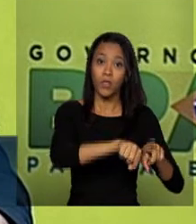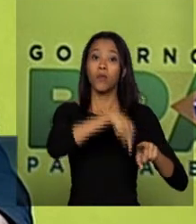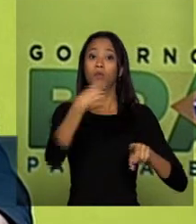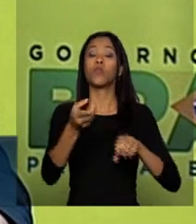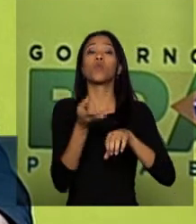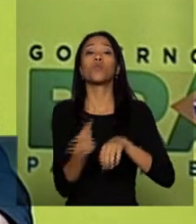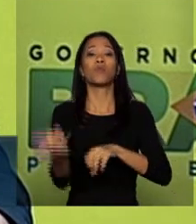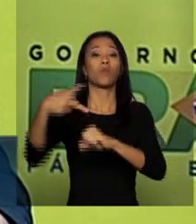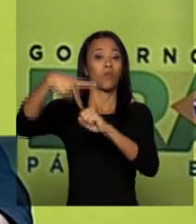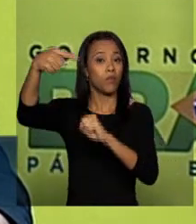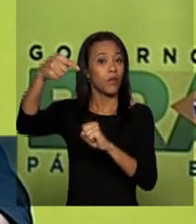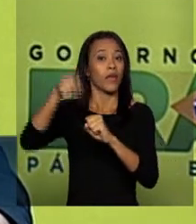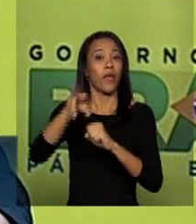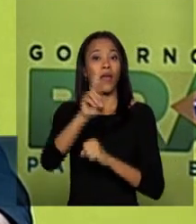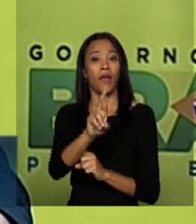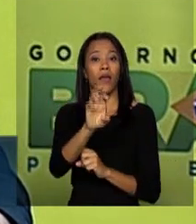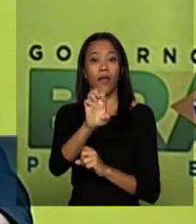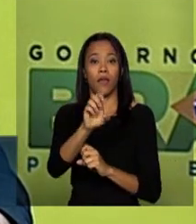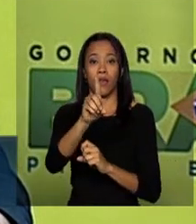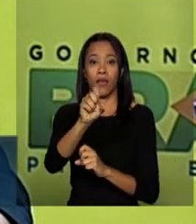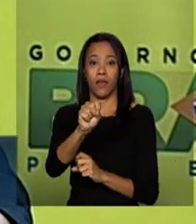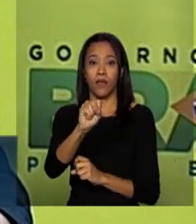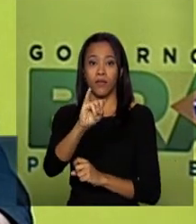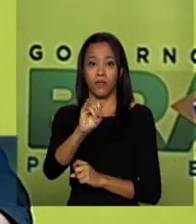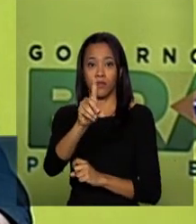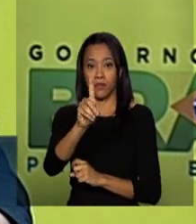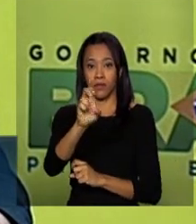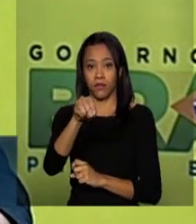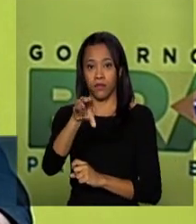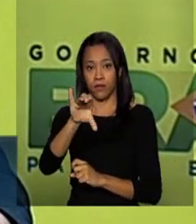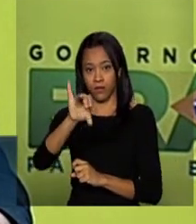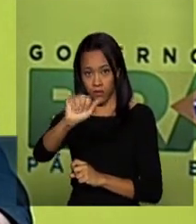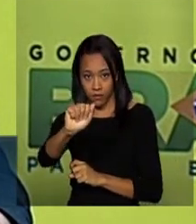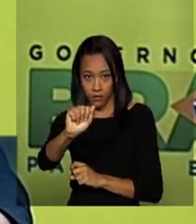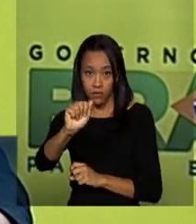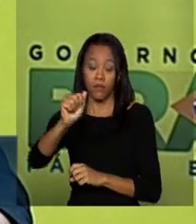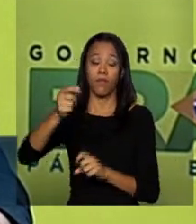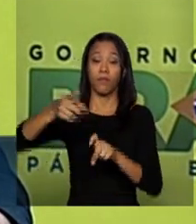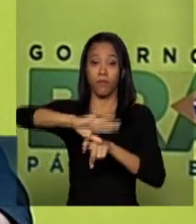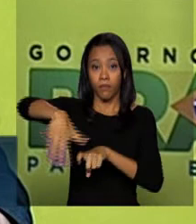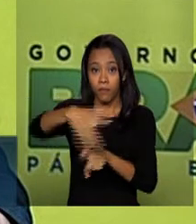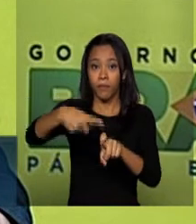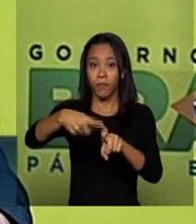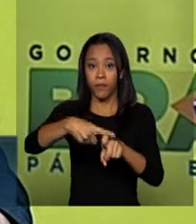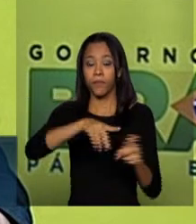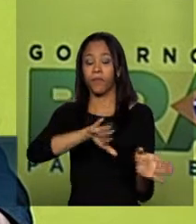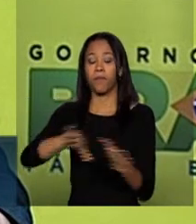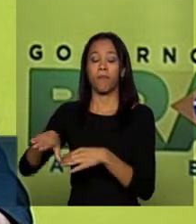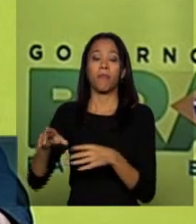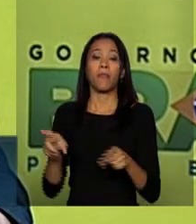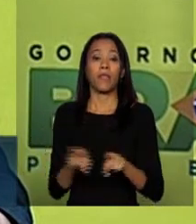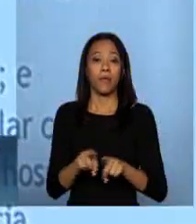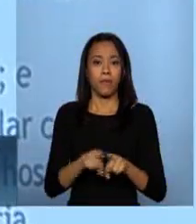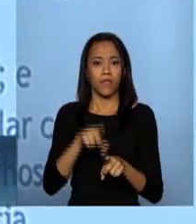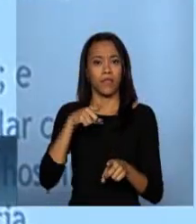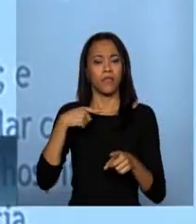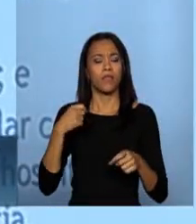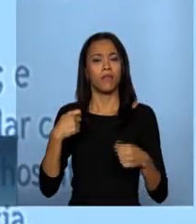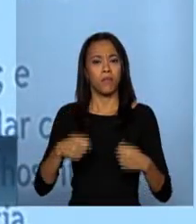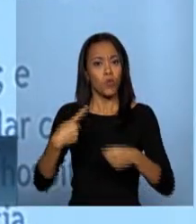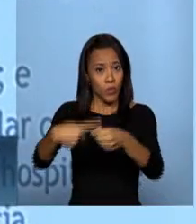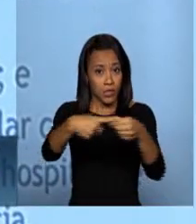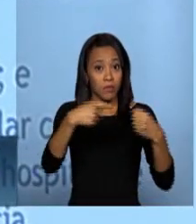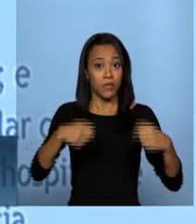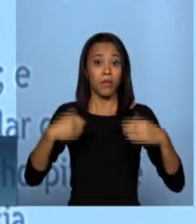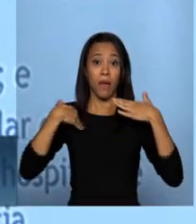O município ainda tem que ter aderido ao Programa Nacional de Melhoria do Acesso e Qualidade na Atenção Básica. Ele precisa apresentar um